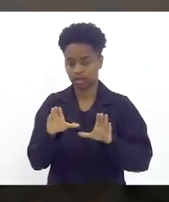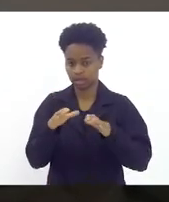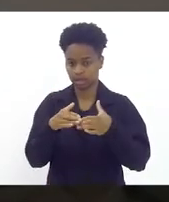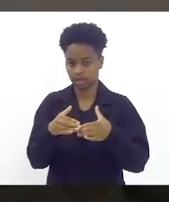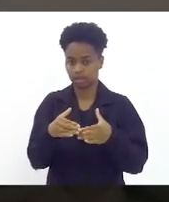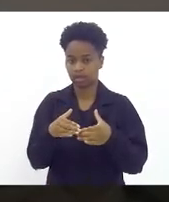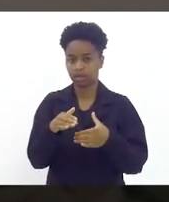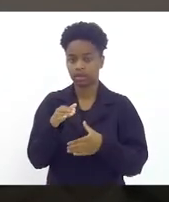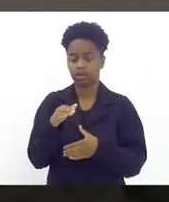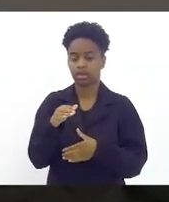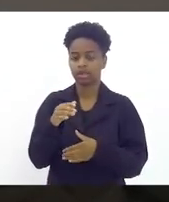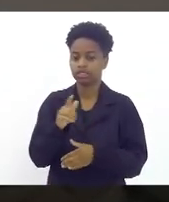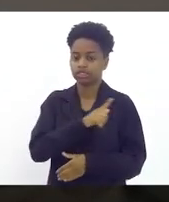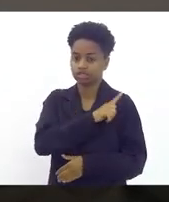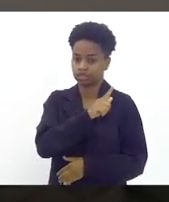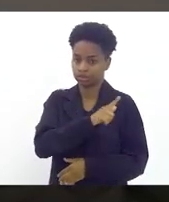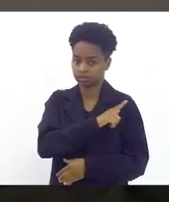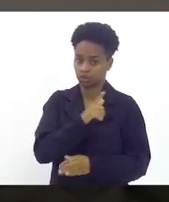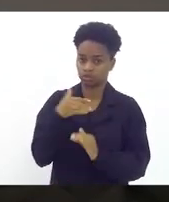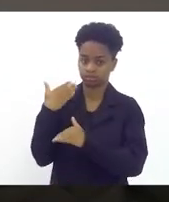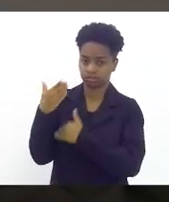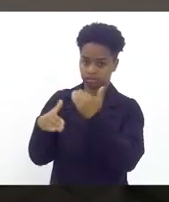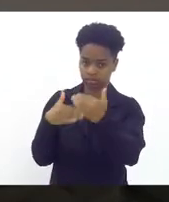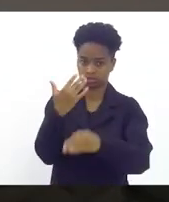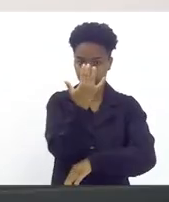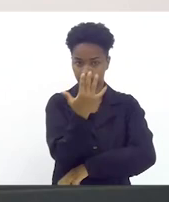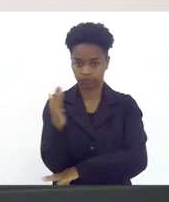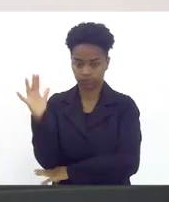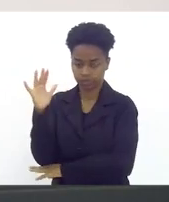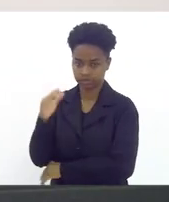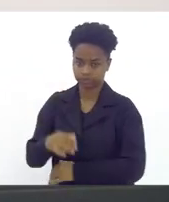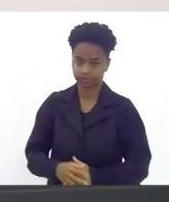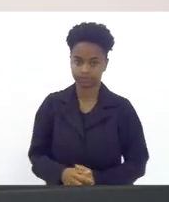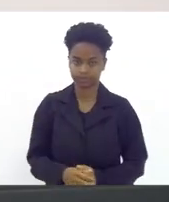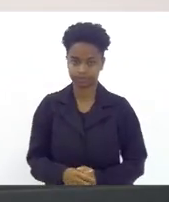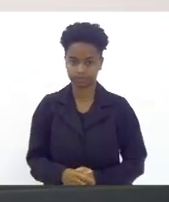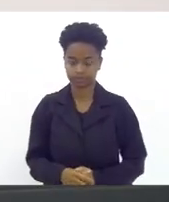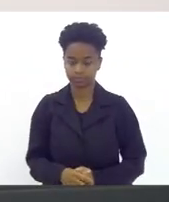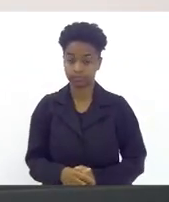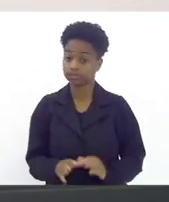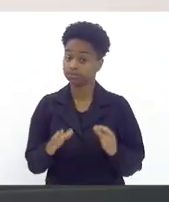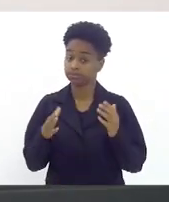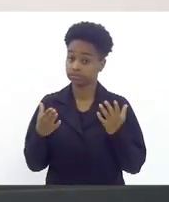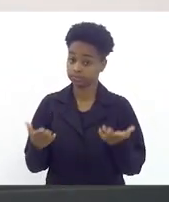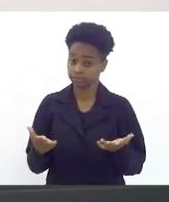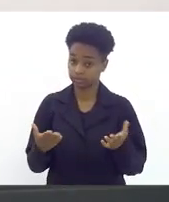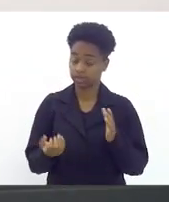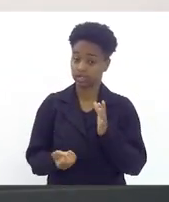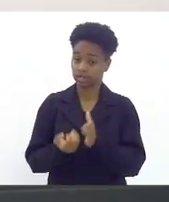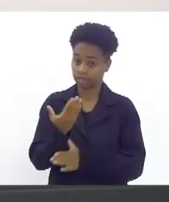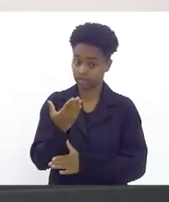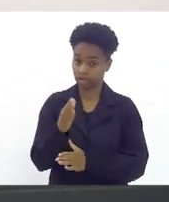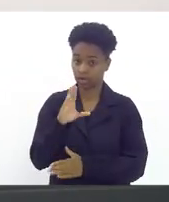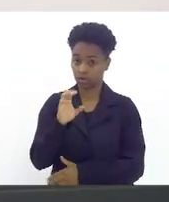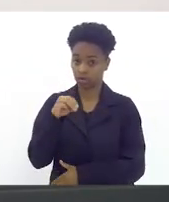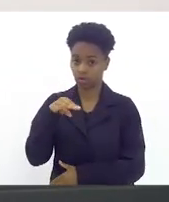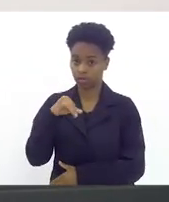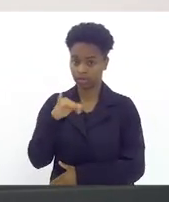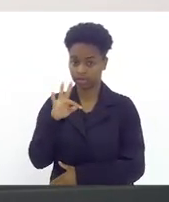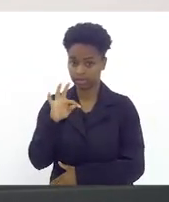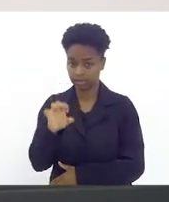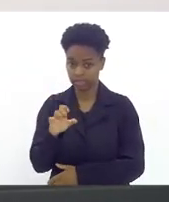o comitê gestor de desenvolvimento florestal Então ela institui esse comitê para